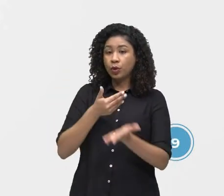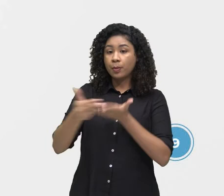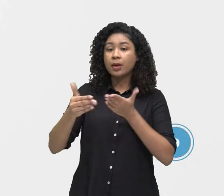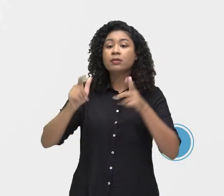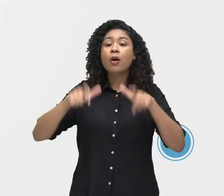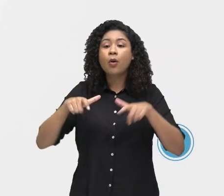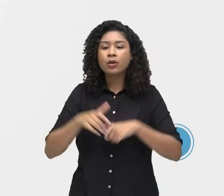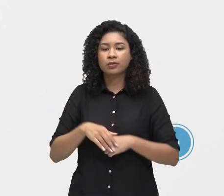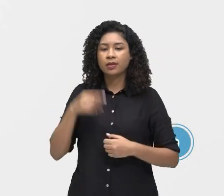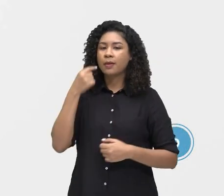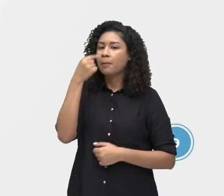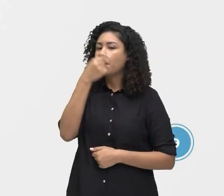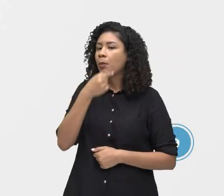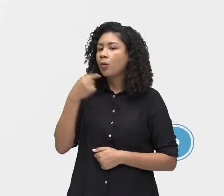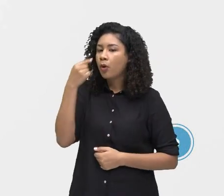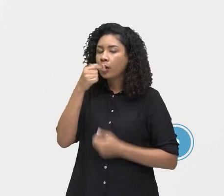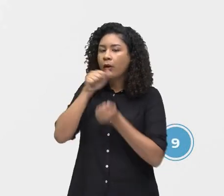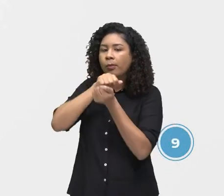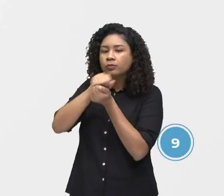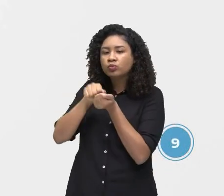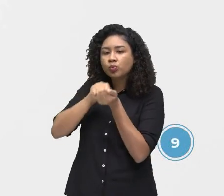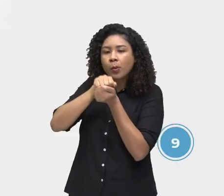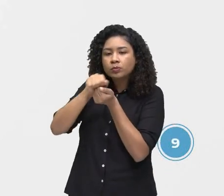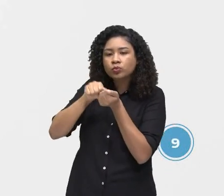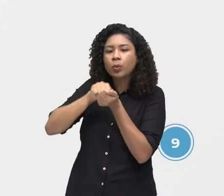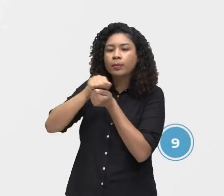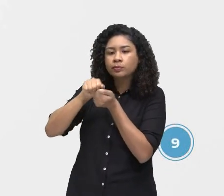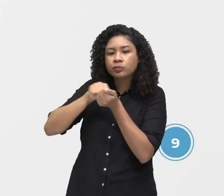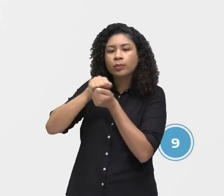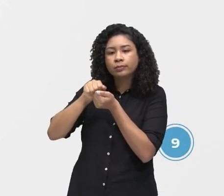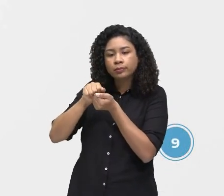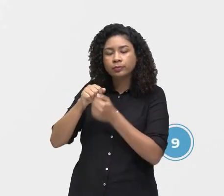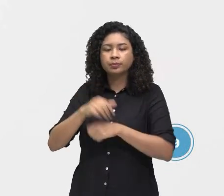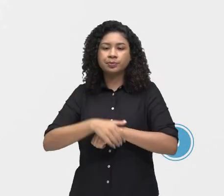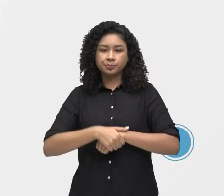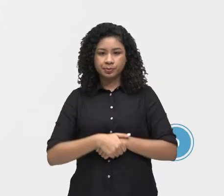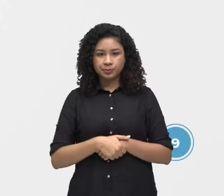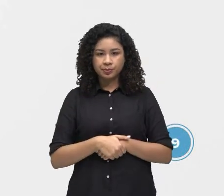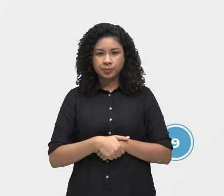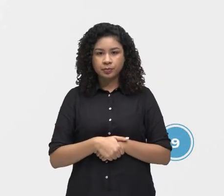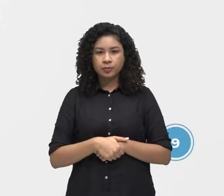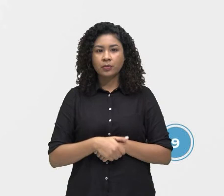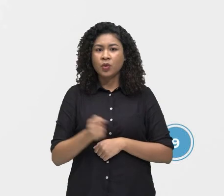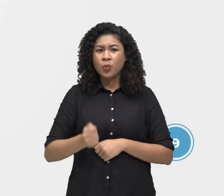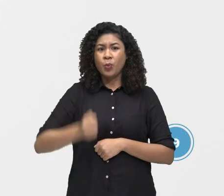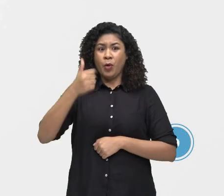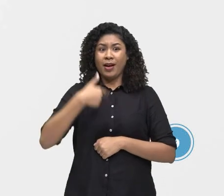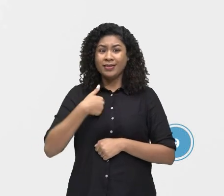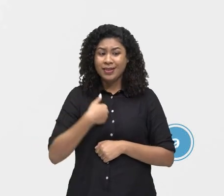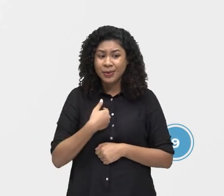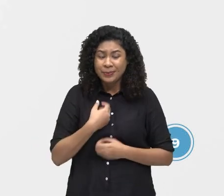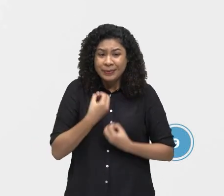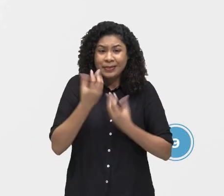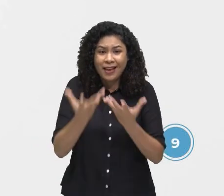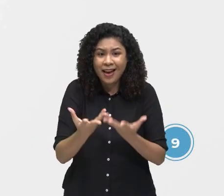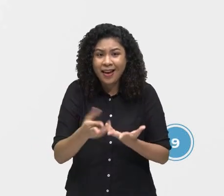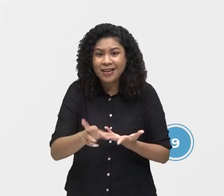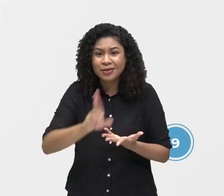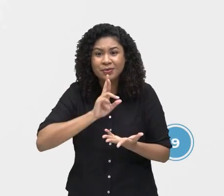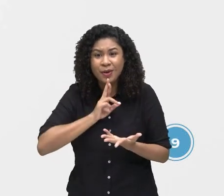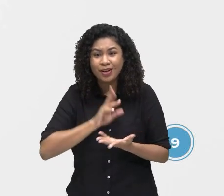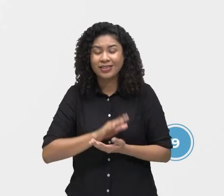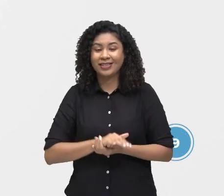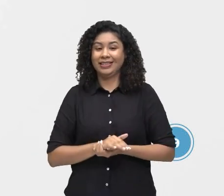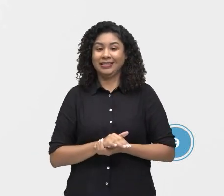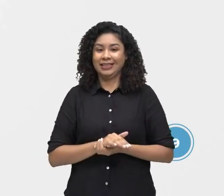a ação dos dentes e de substâncias químicas. A gente tem aí Opa, já ia quase dando a resposta, segura. Os dentes são